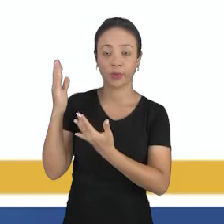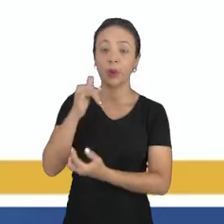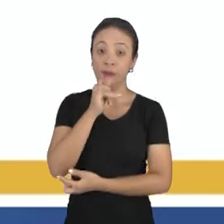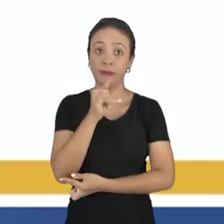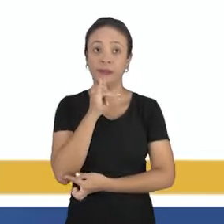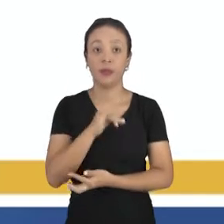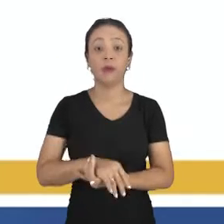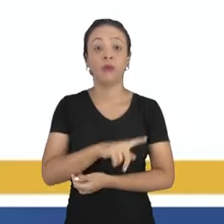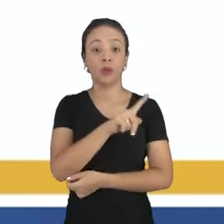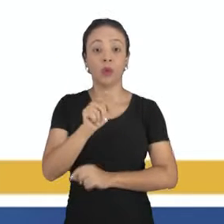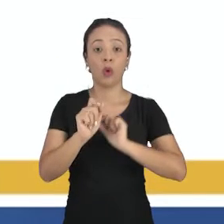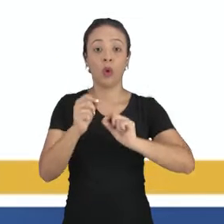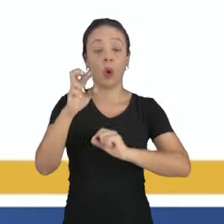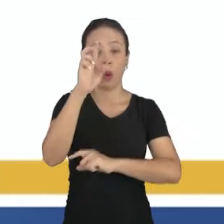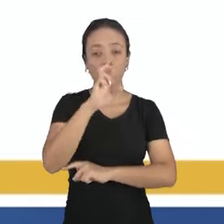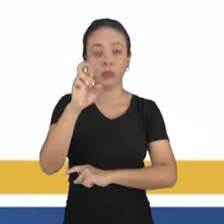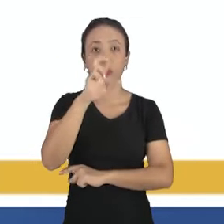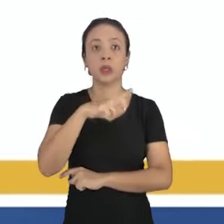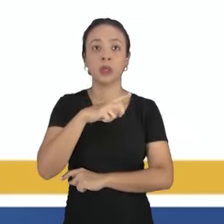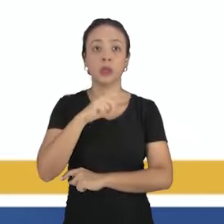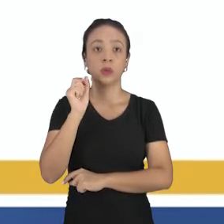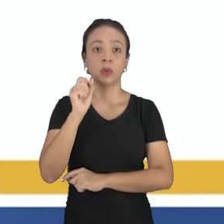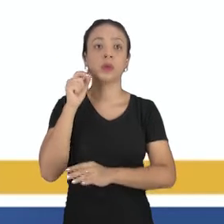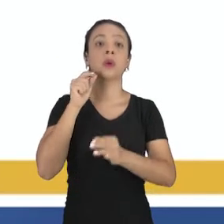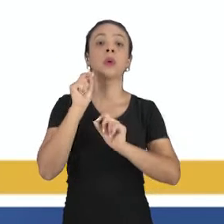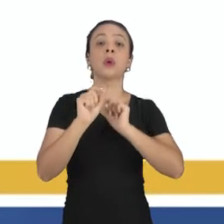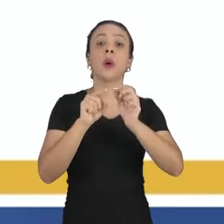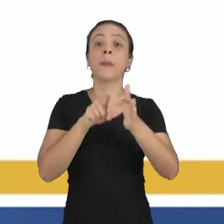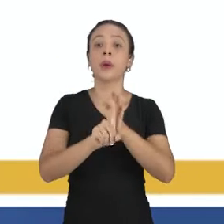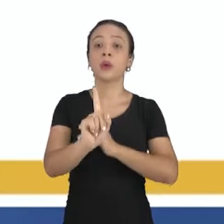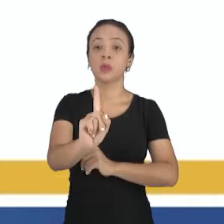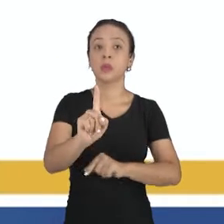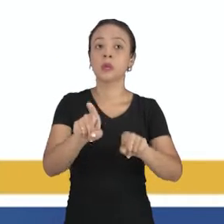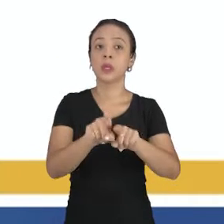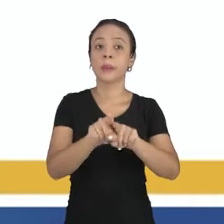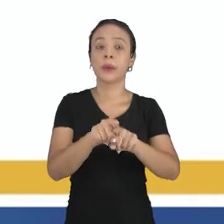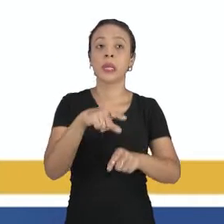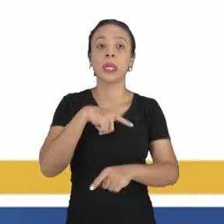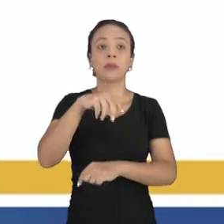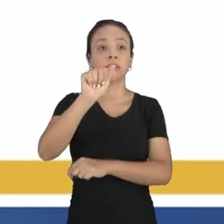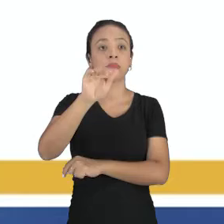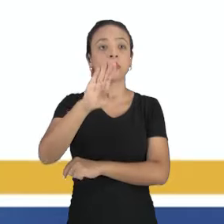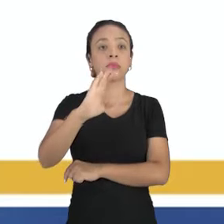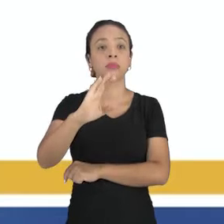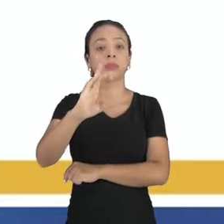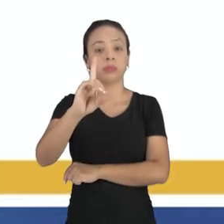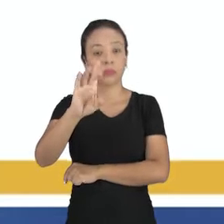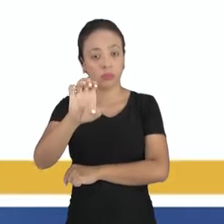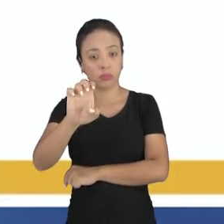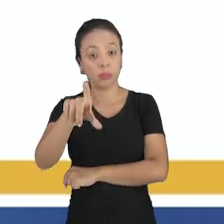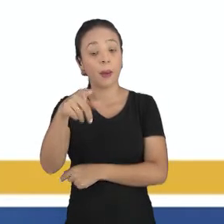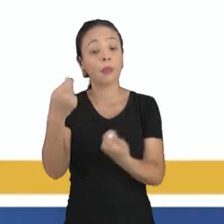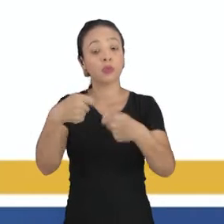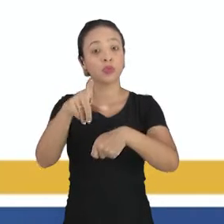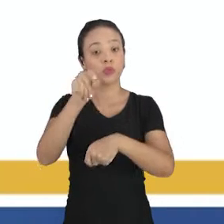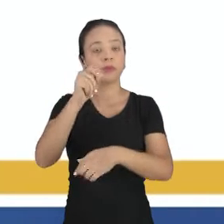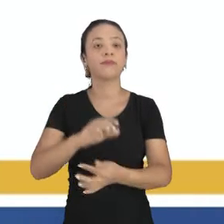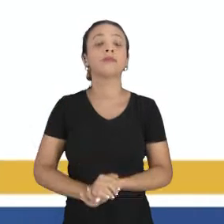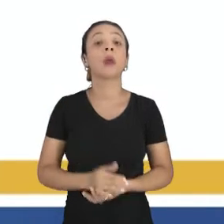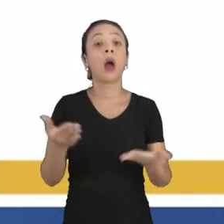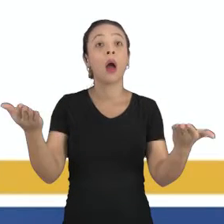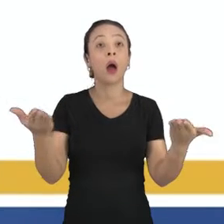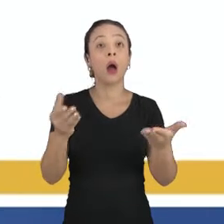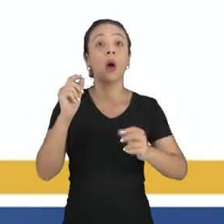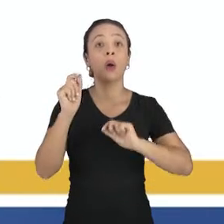caso vocês observa em que nós temos aí a questão e as alternativas e nesse primeiro momento